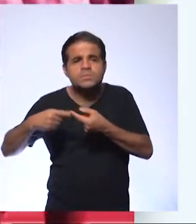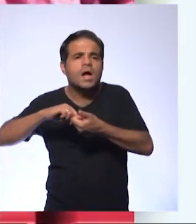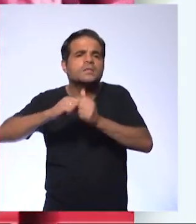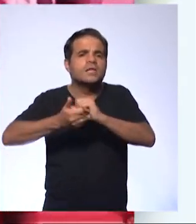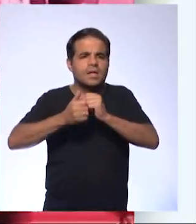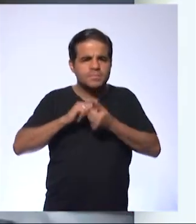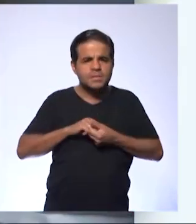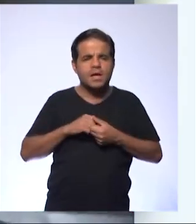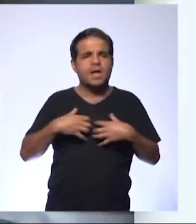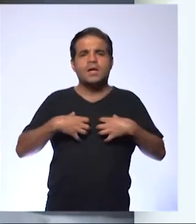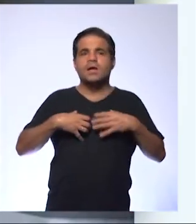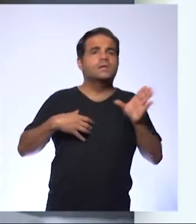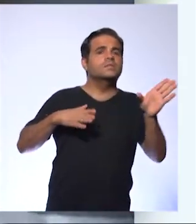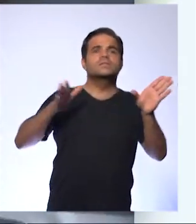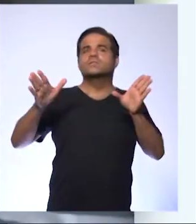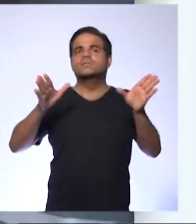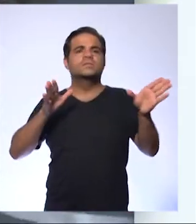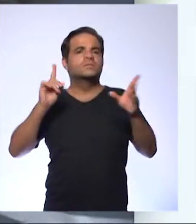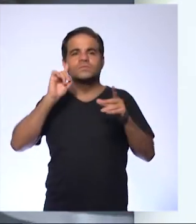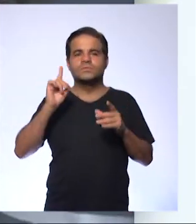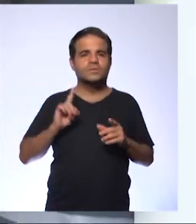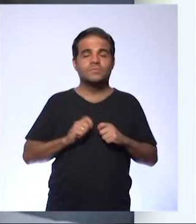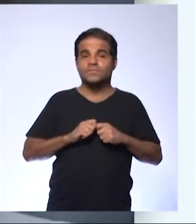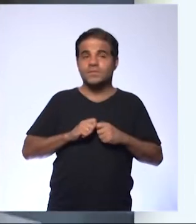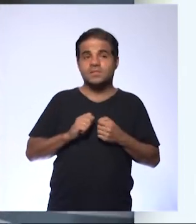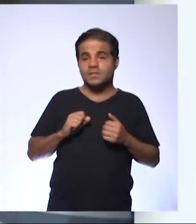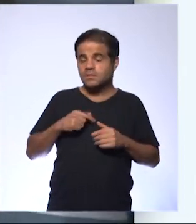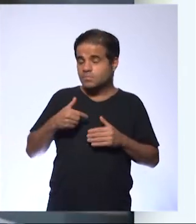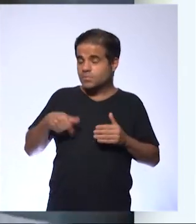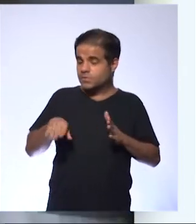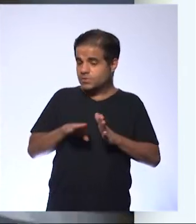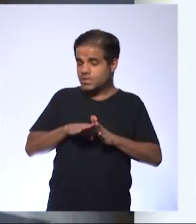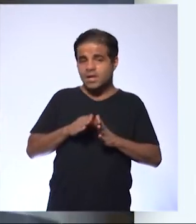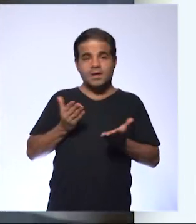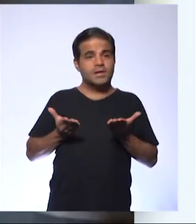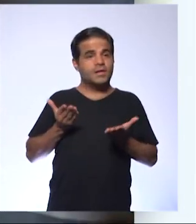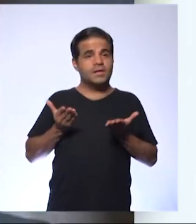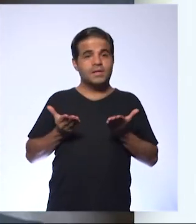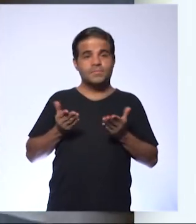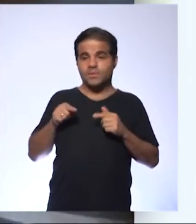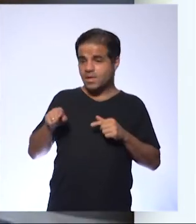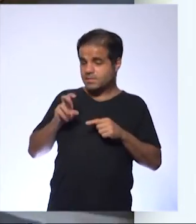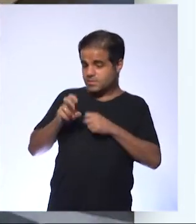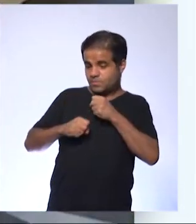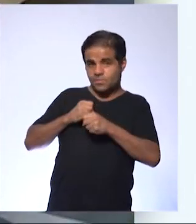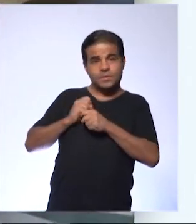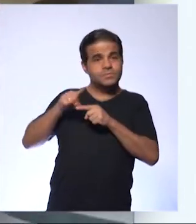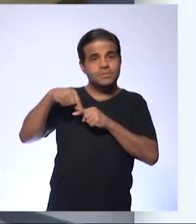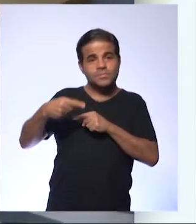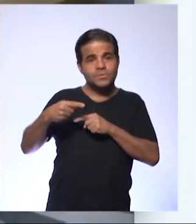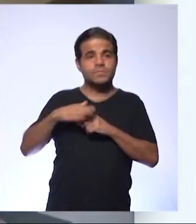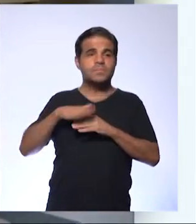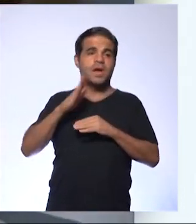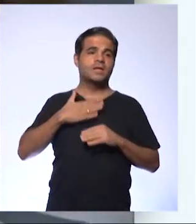gente fica, puxa, para onde vai? E depois chega no equilíbrio. Essa aqui veio 5 anos depois e foi muito mais